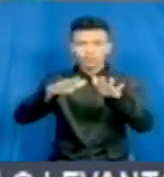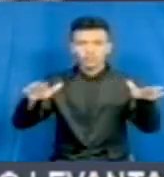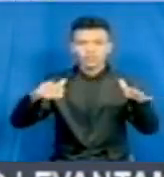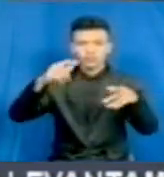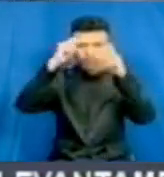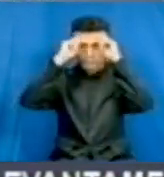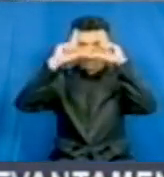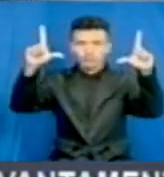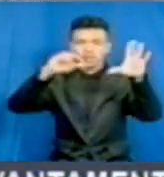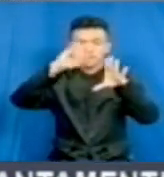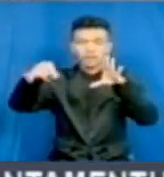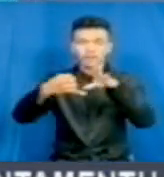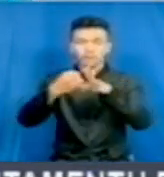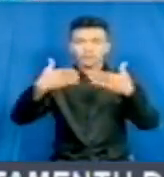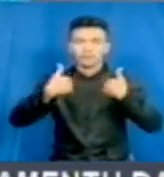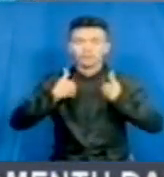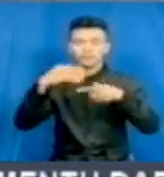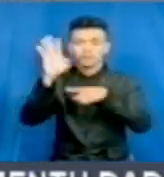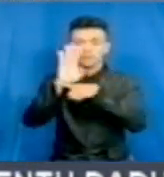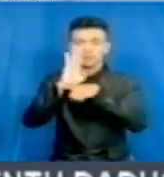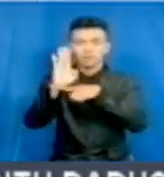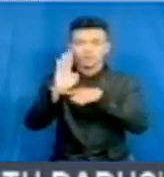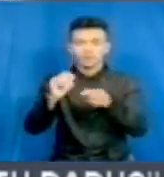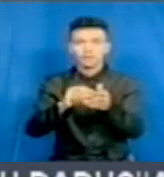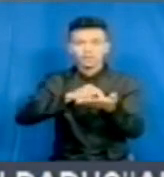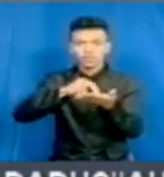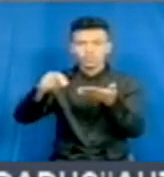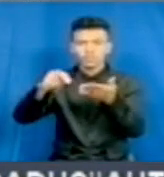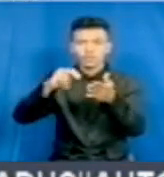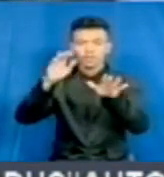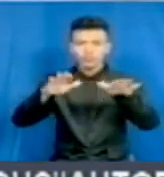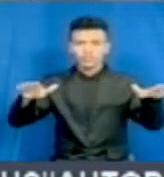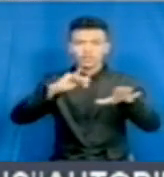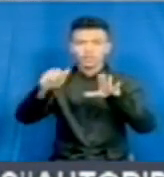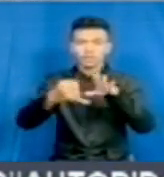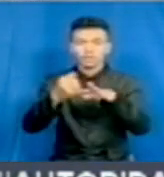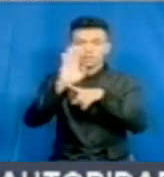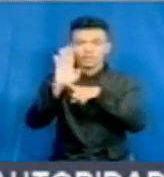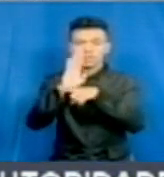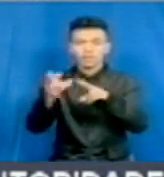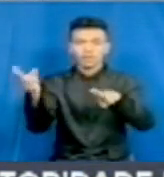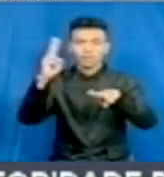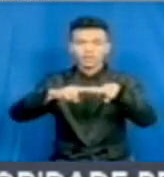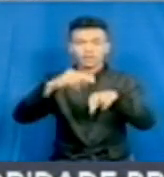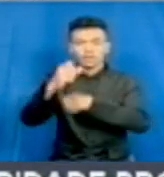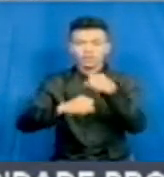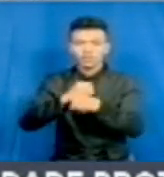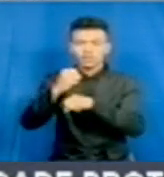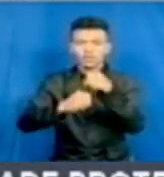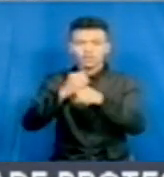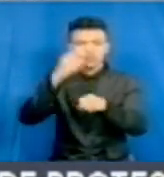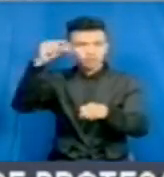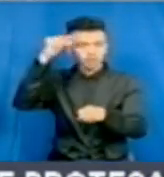que envolve e negócio. Turnia, número labaric envolve e negócio. Aumenta cada tina, mas o governo lá